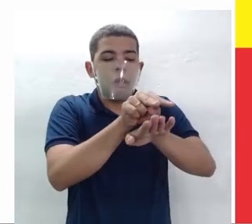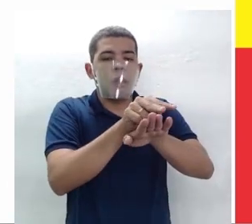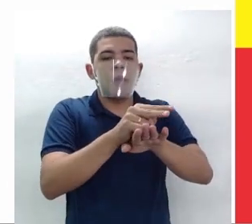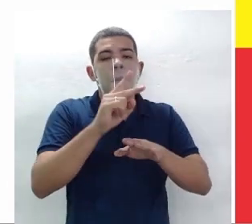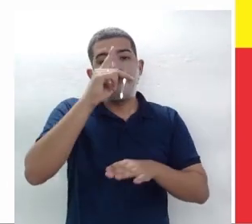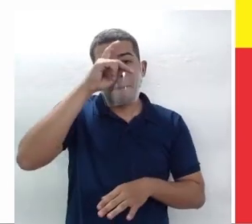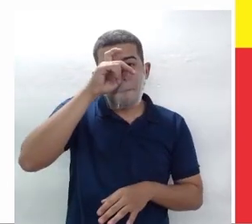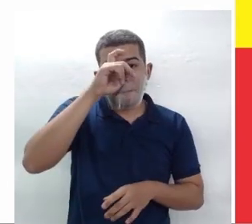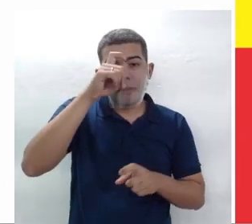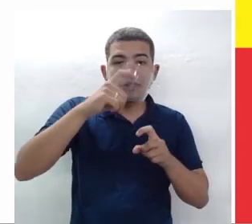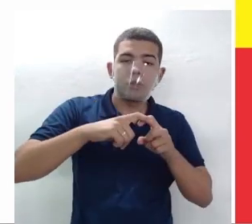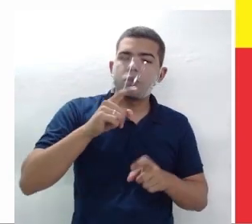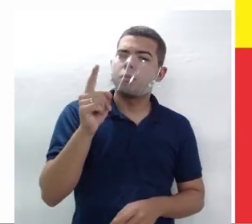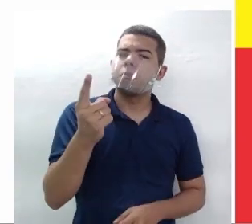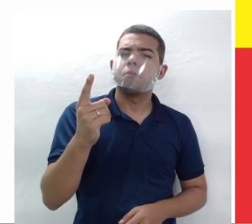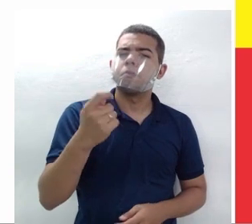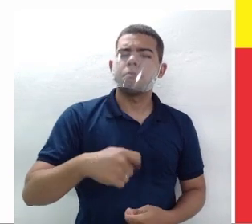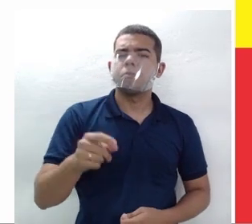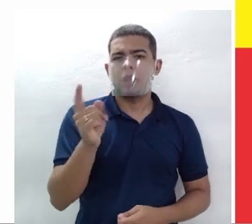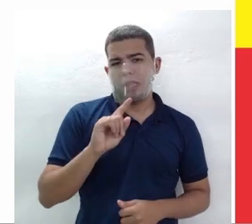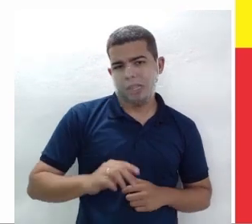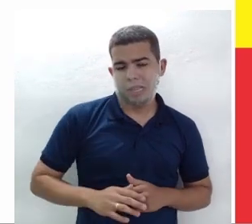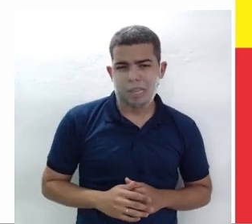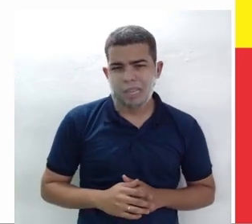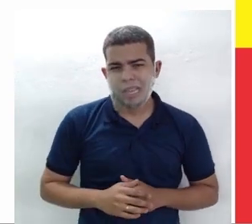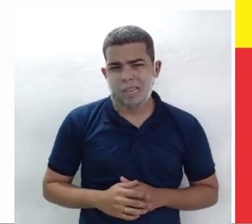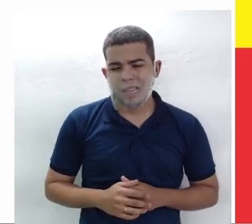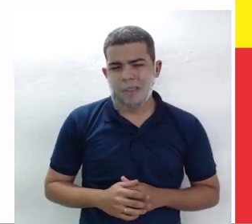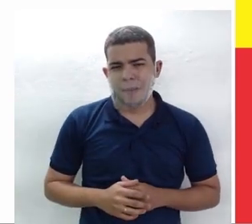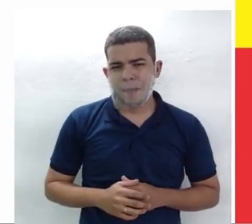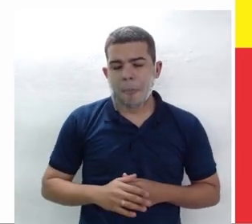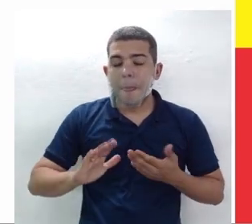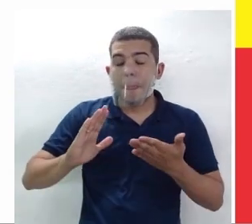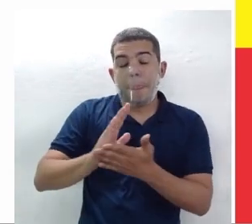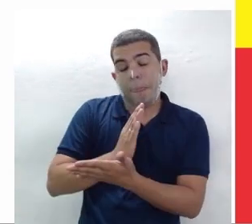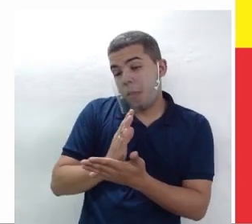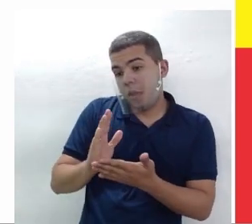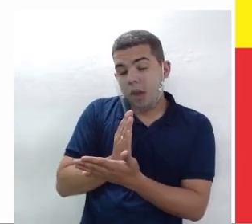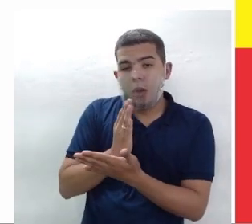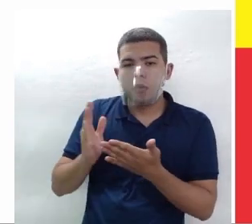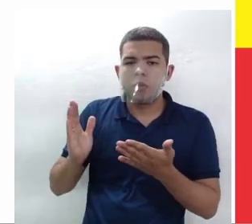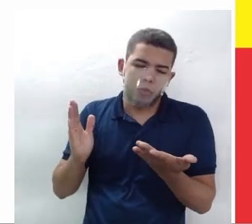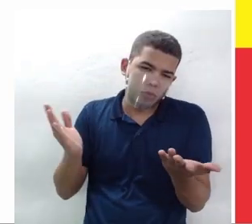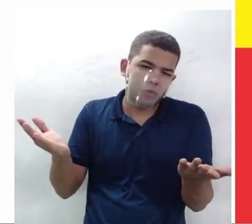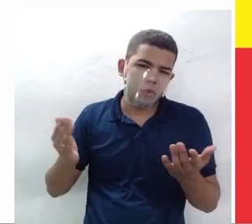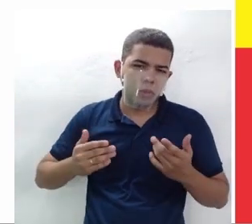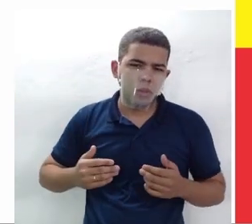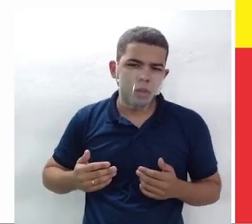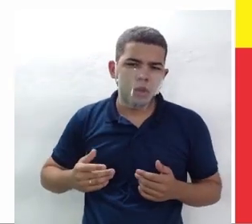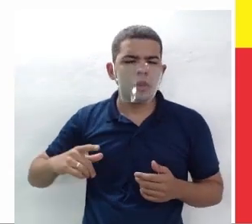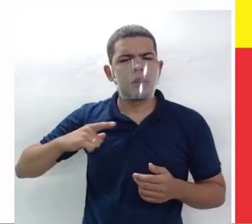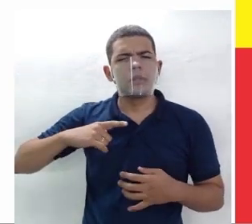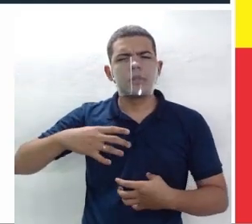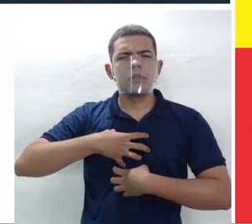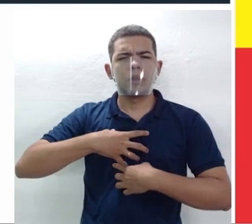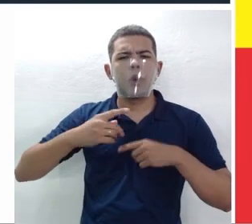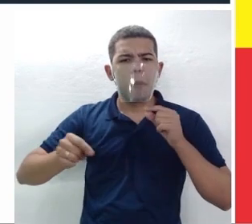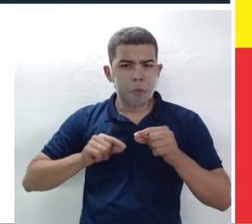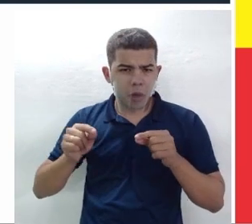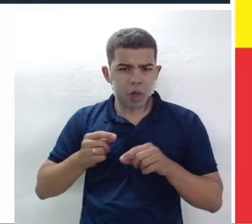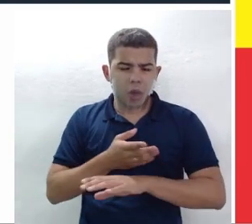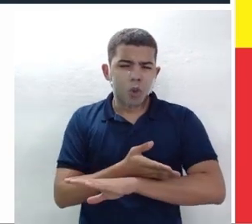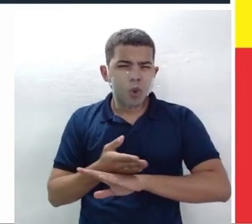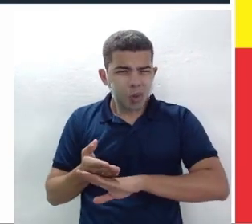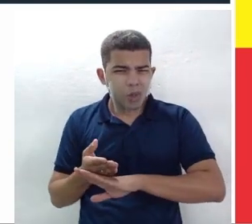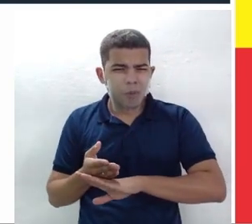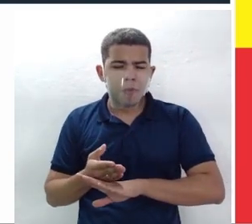os sintomas mais comuns do COVID que vão ser febre, tosse seca e cansaço.